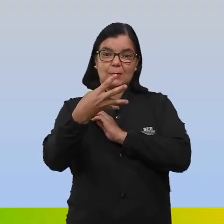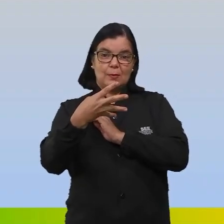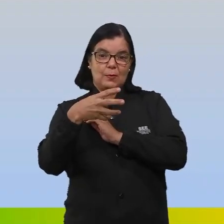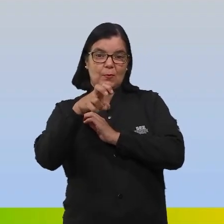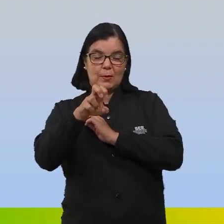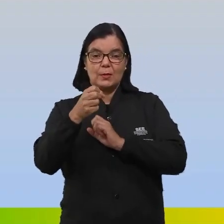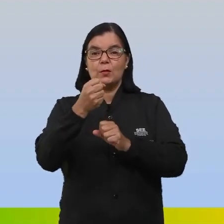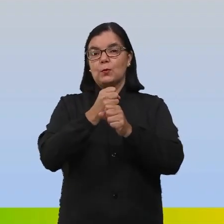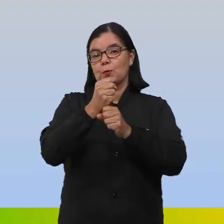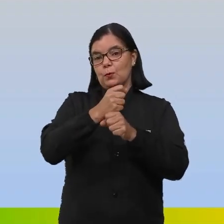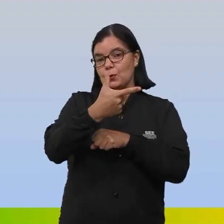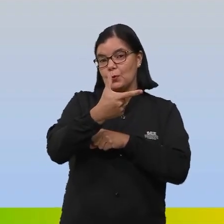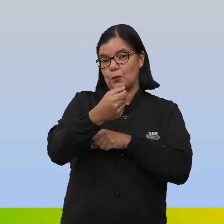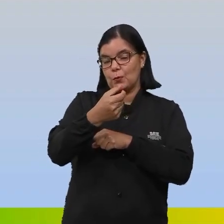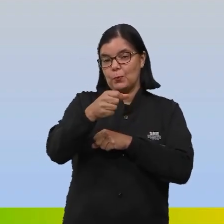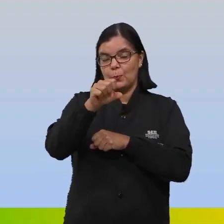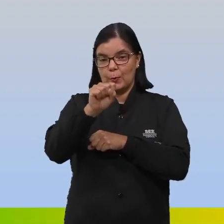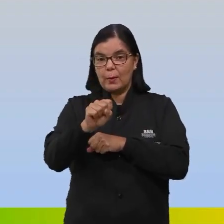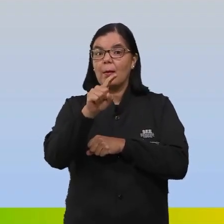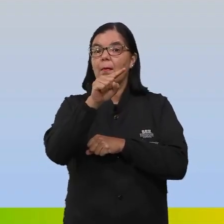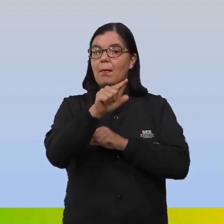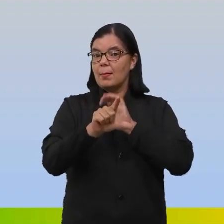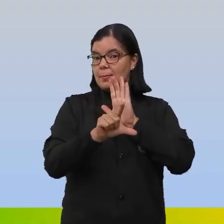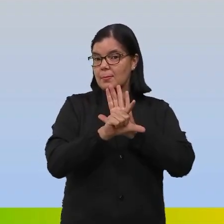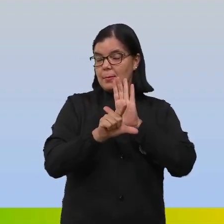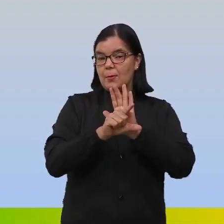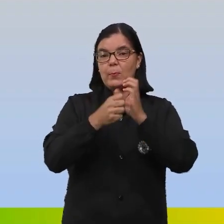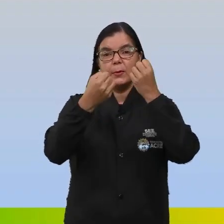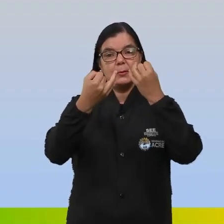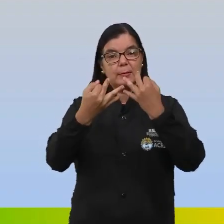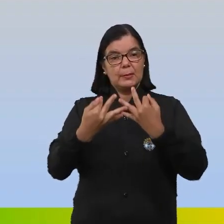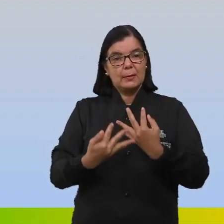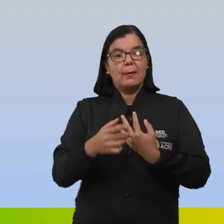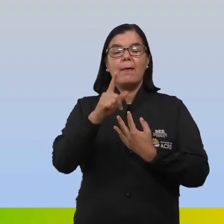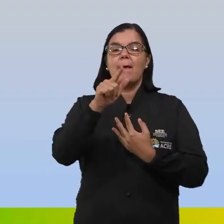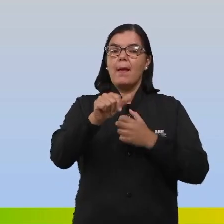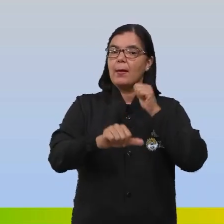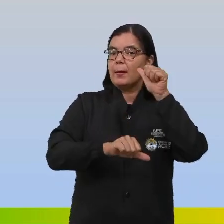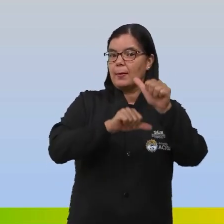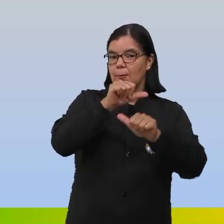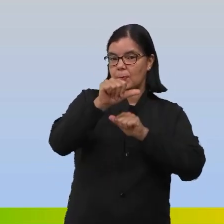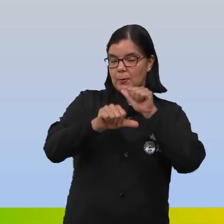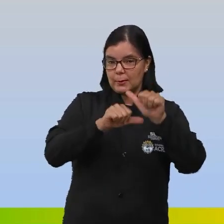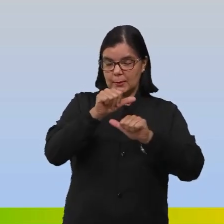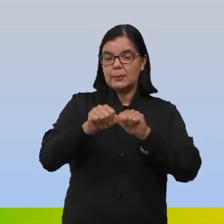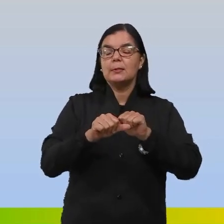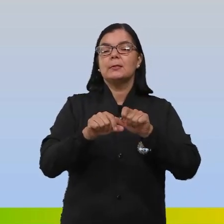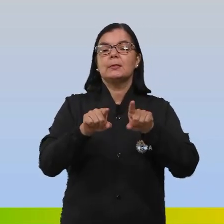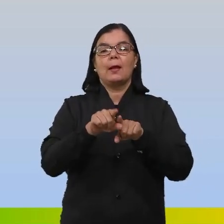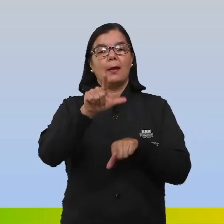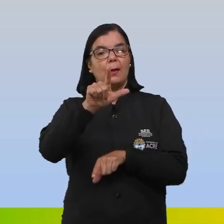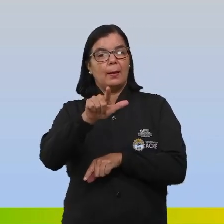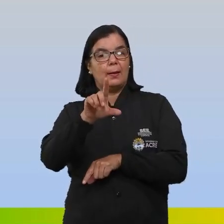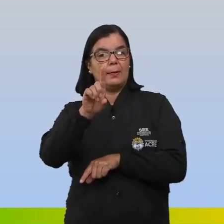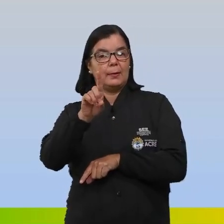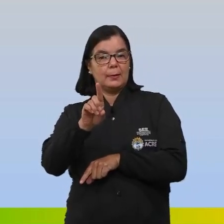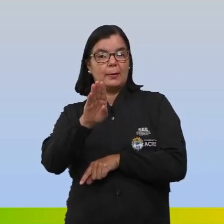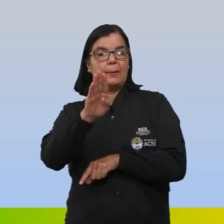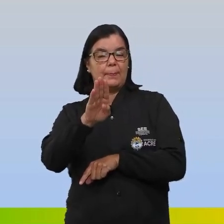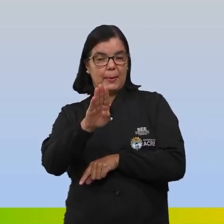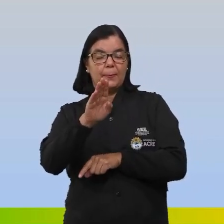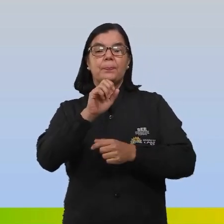11.645 de 2008. Essa lei, como eu havia dito para vocês, ela alterou a Lei de Diretriz e Base da Educação